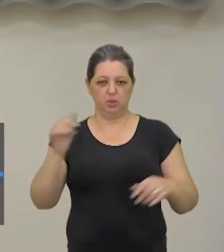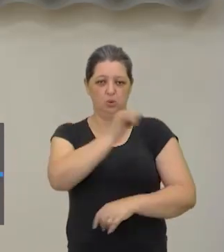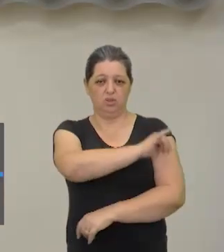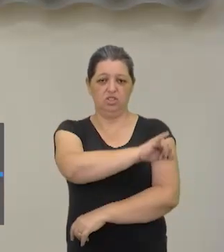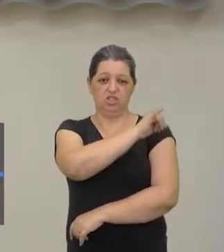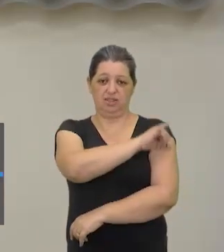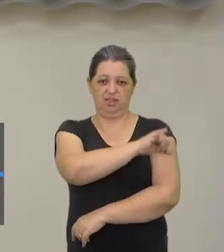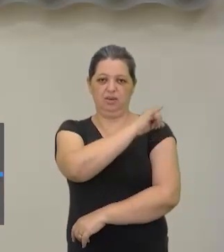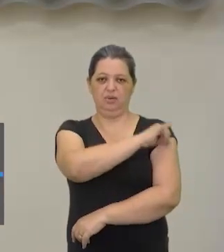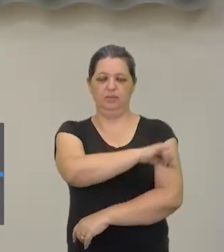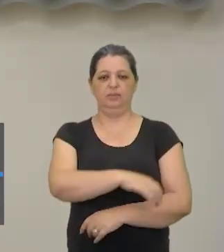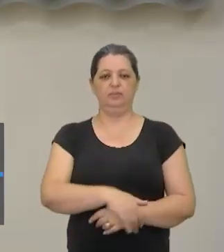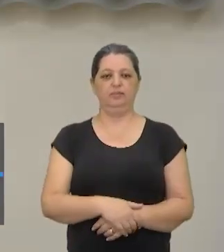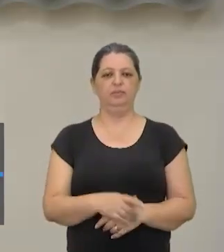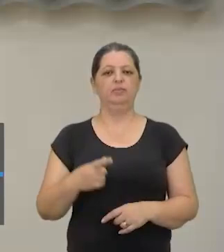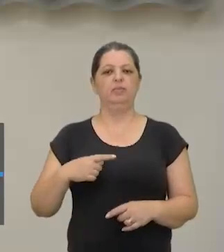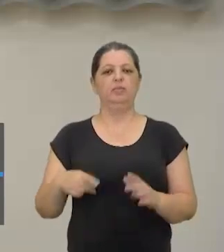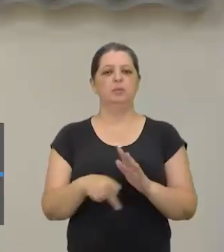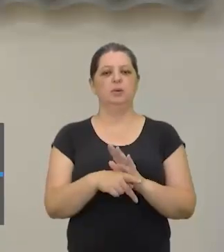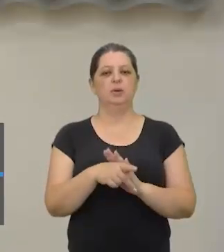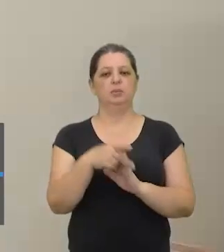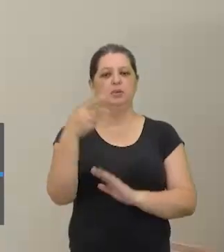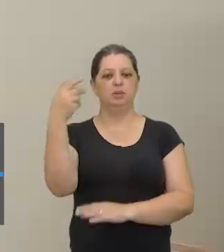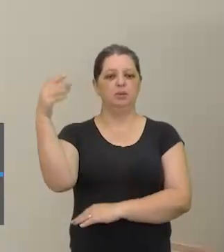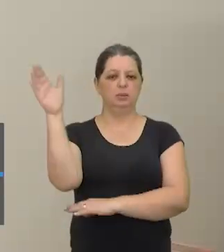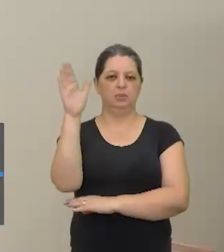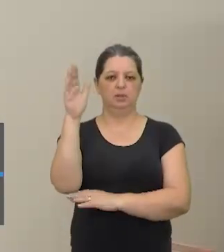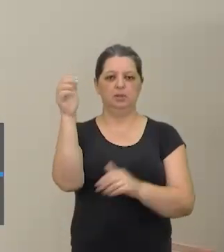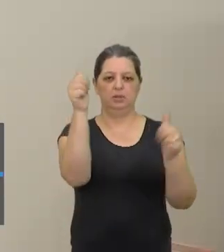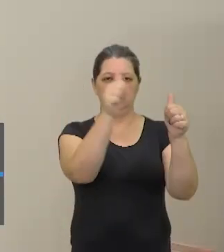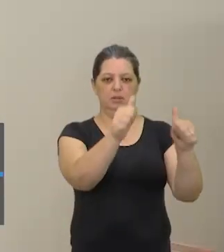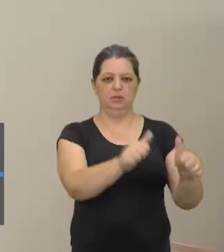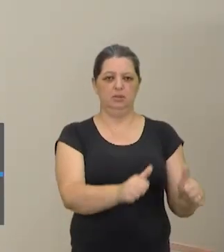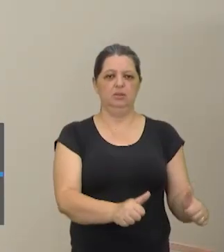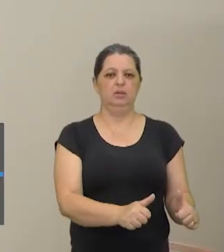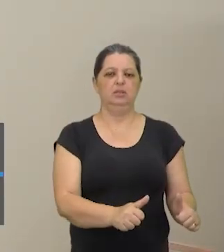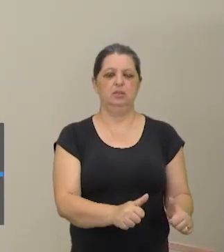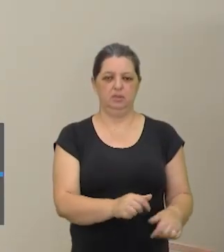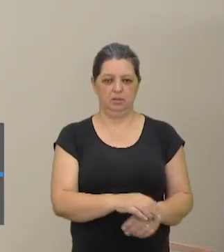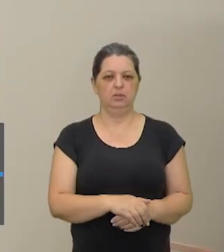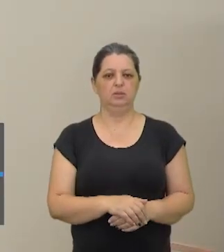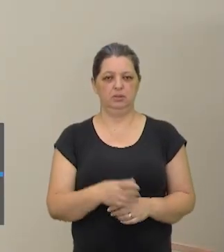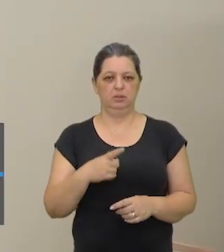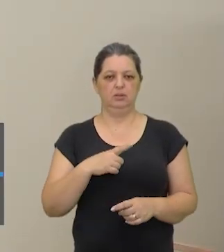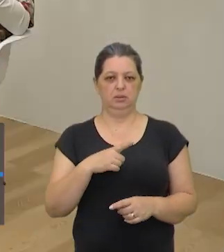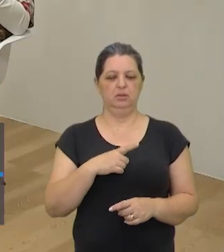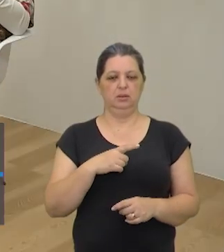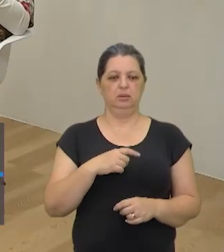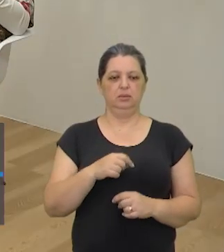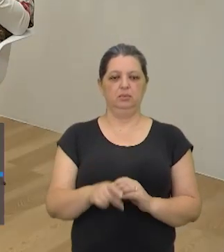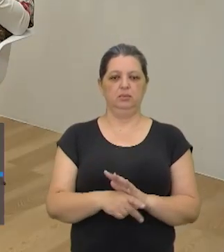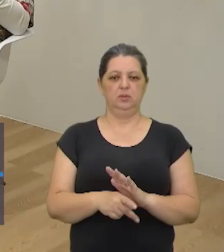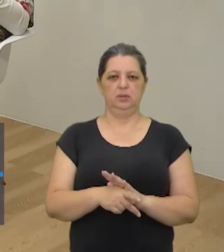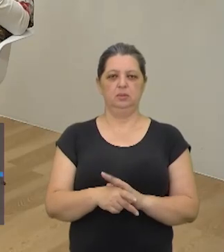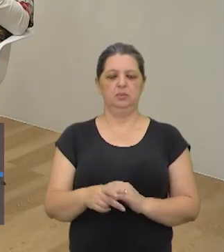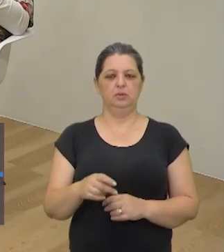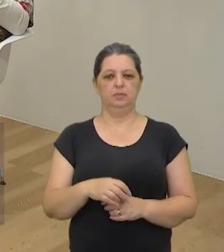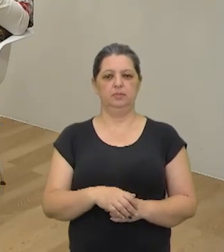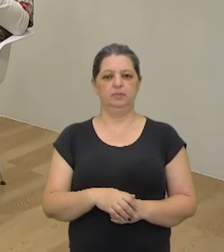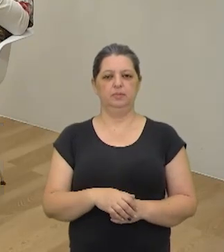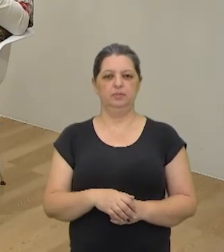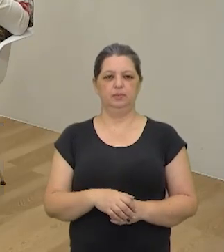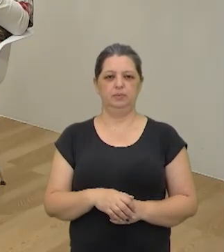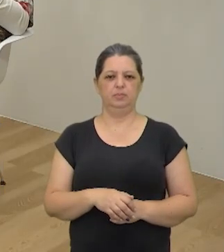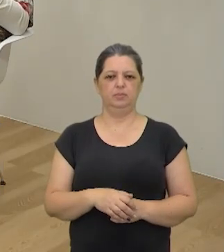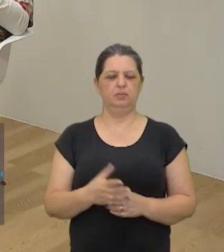professor Antônio comentou do Monumento às Bandeiras, lá no Ibirapuera. Ah, é verdade. É Brecheret, né? Que eu bem gosto daquele Bexeira, monumento. isso. Eu não sei hoje em